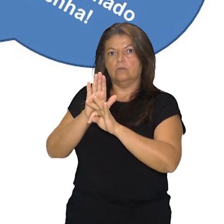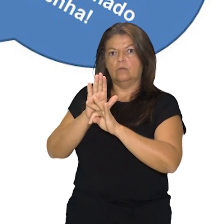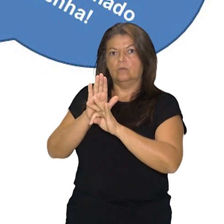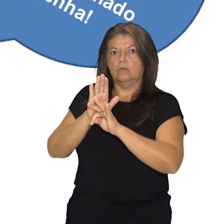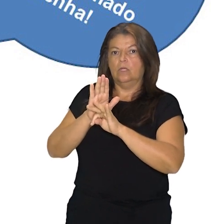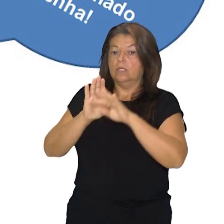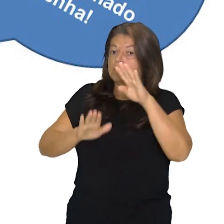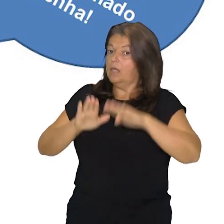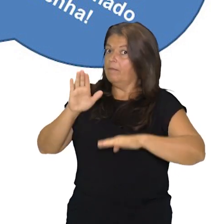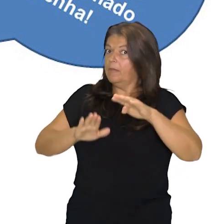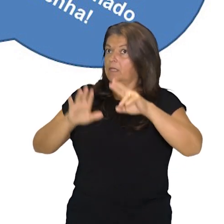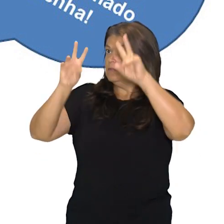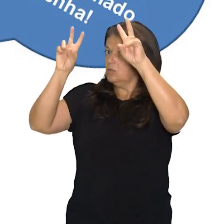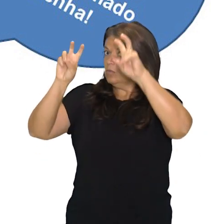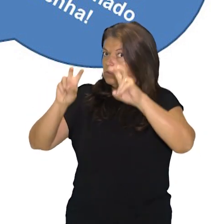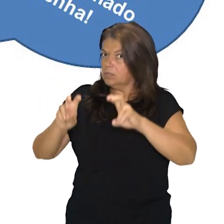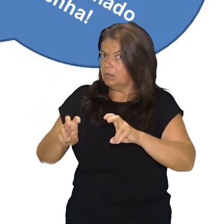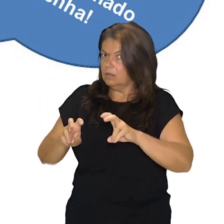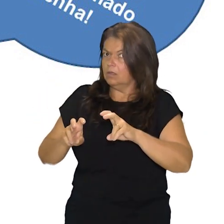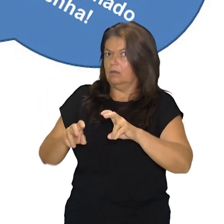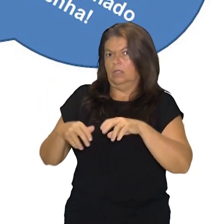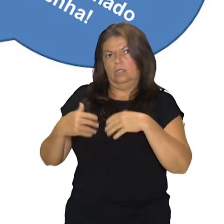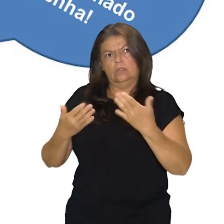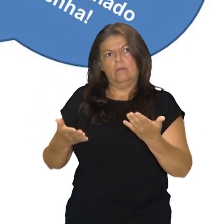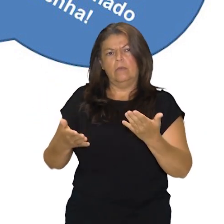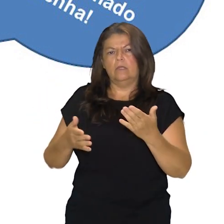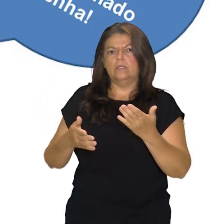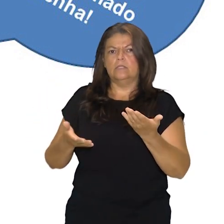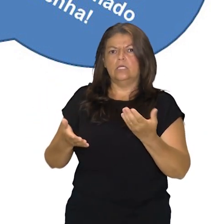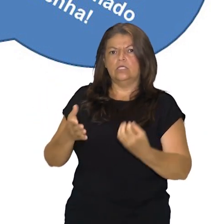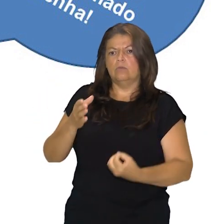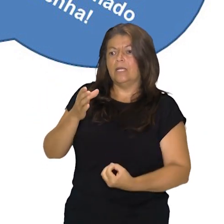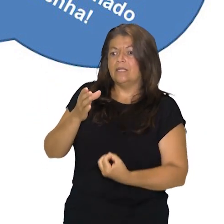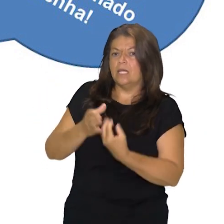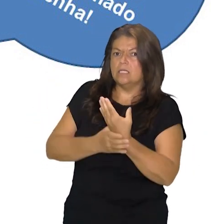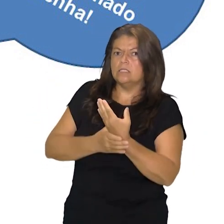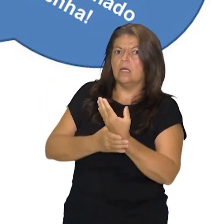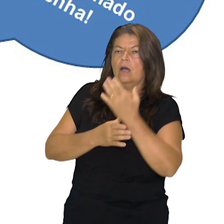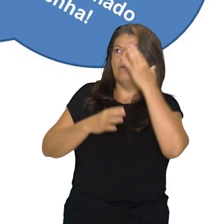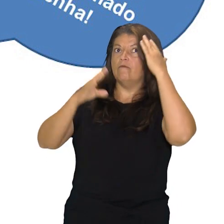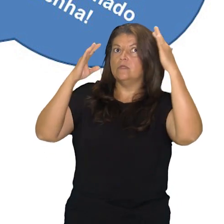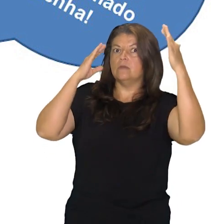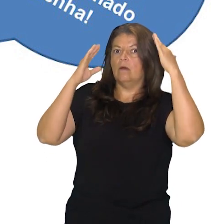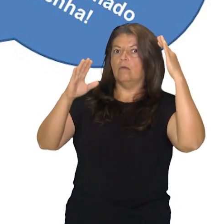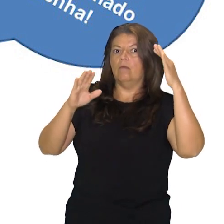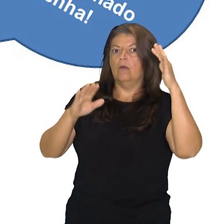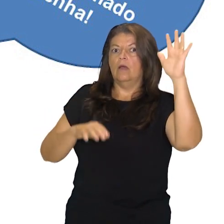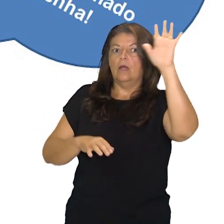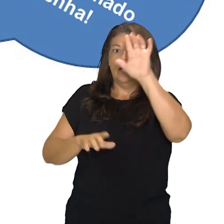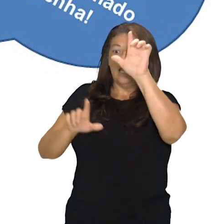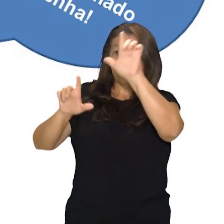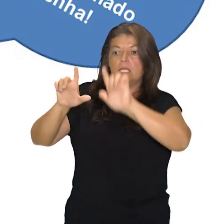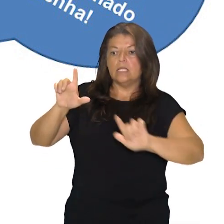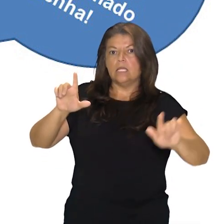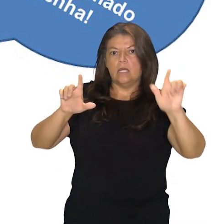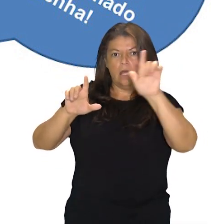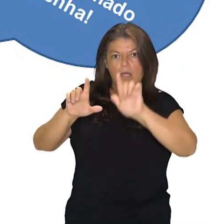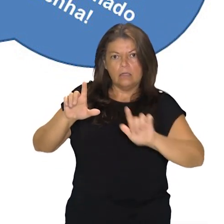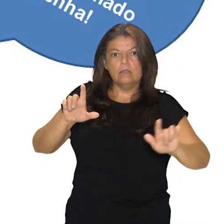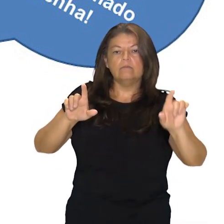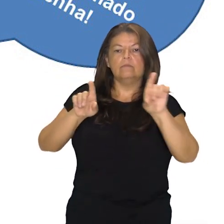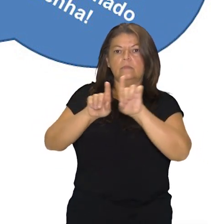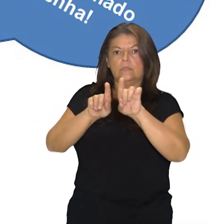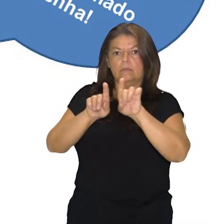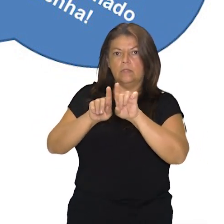determinado assunto, seja uma obra literária, cinematográfica, musical, etc. Certo?